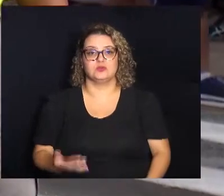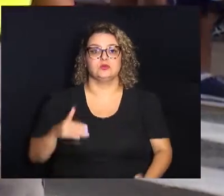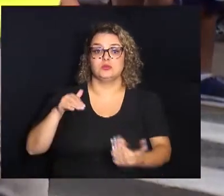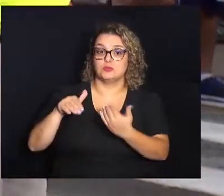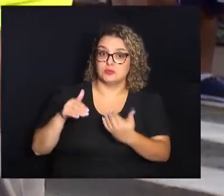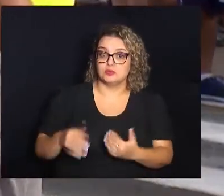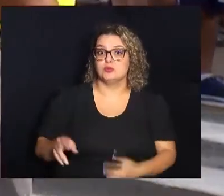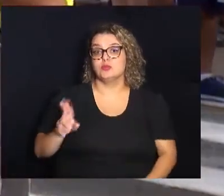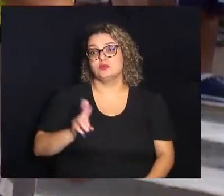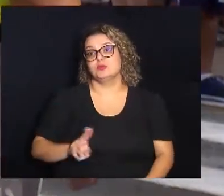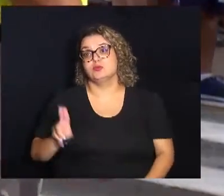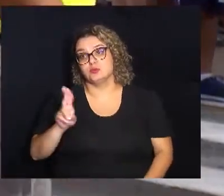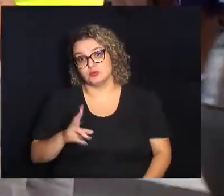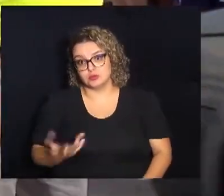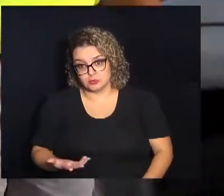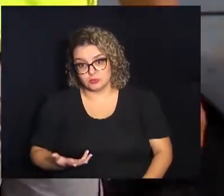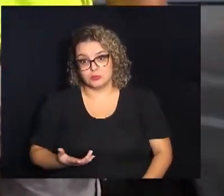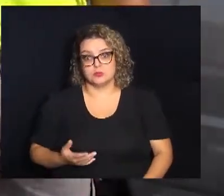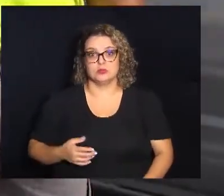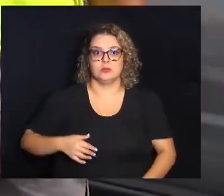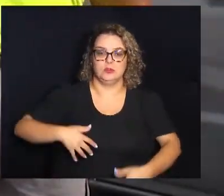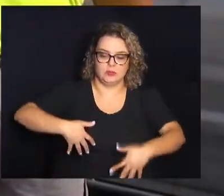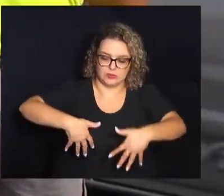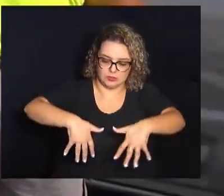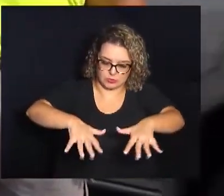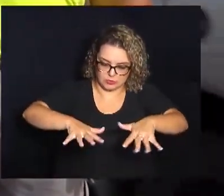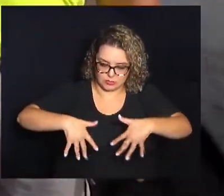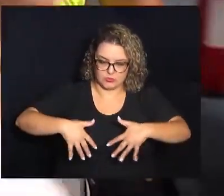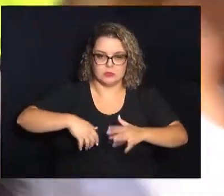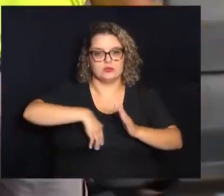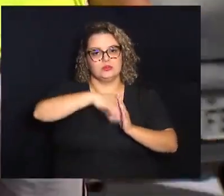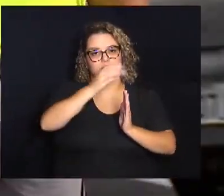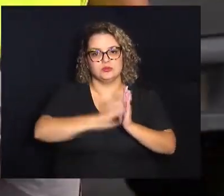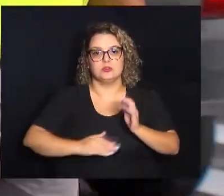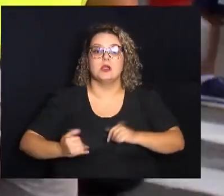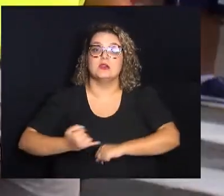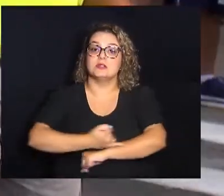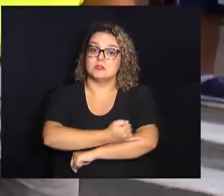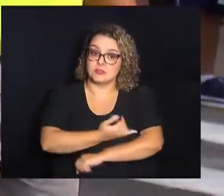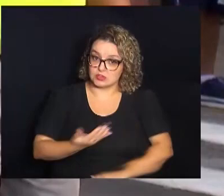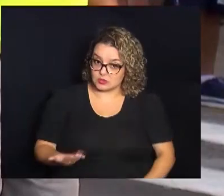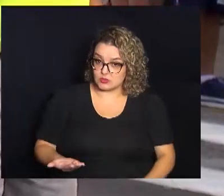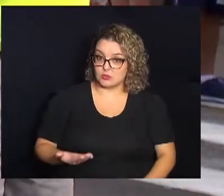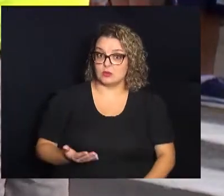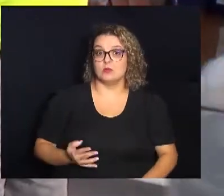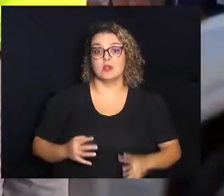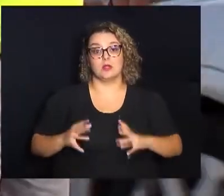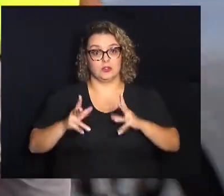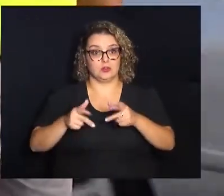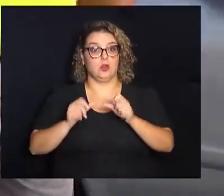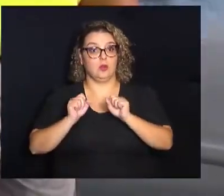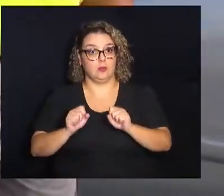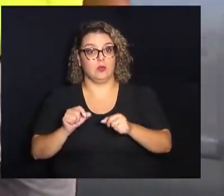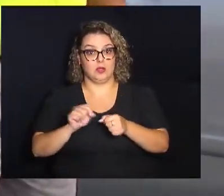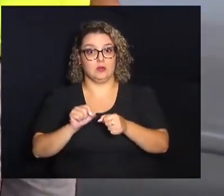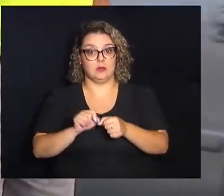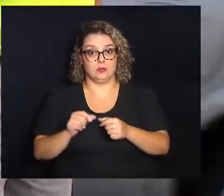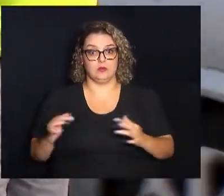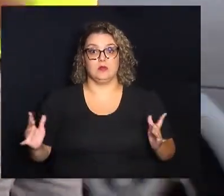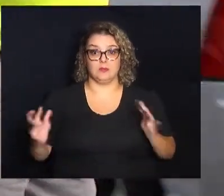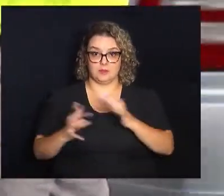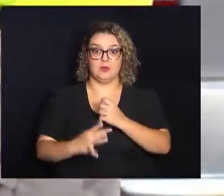orientar o uso da sinalização, o uso da infraestrutura, para que todos possam fazer os seus deslocamentos